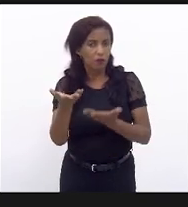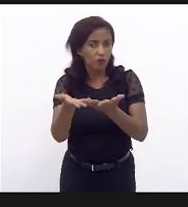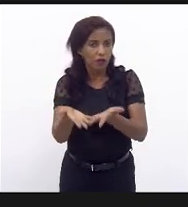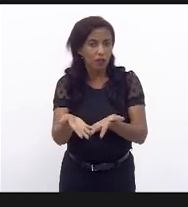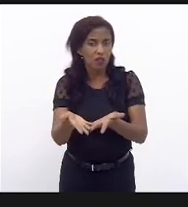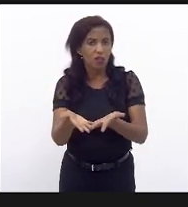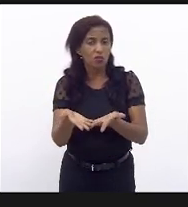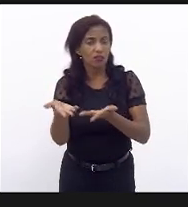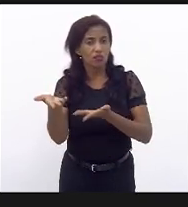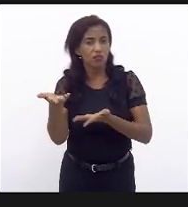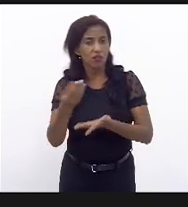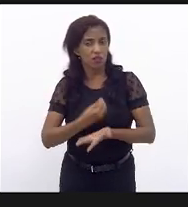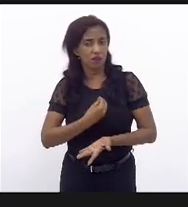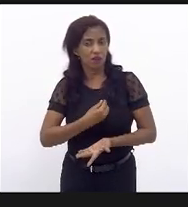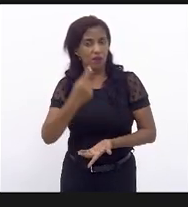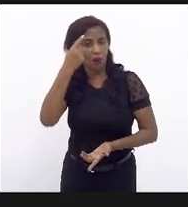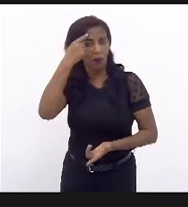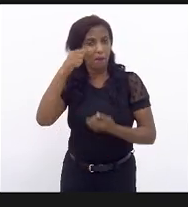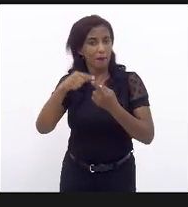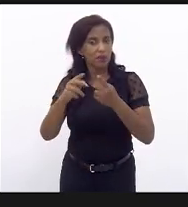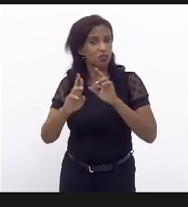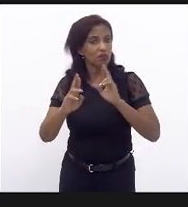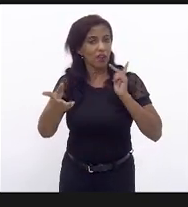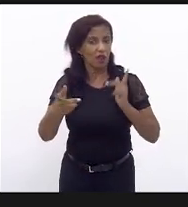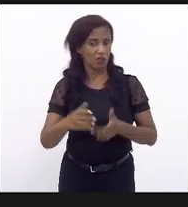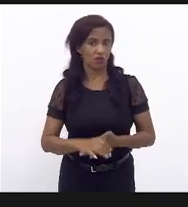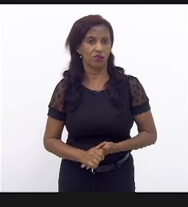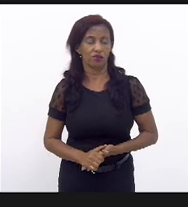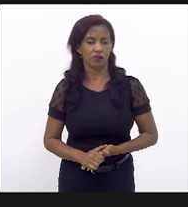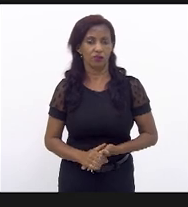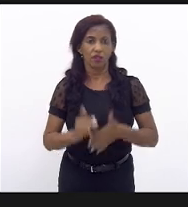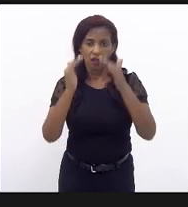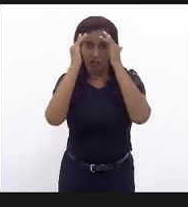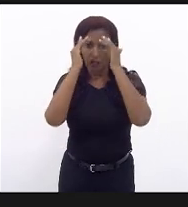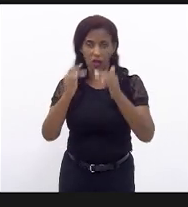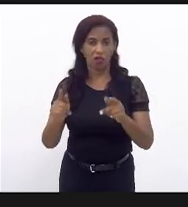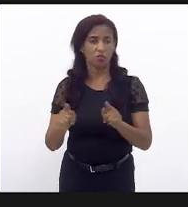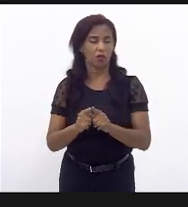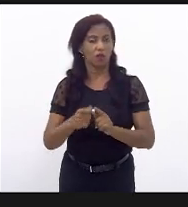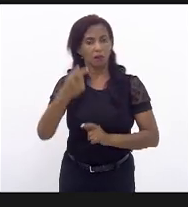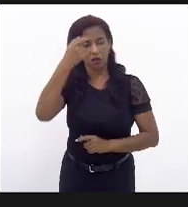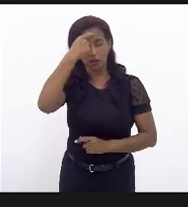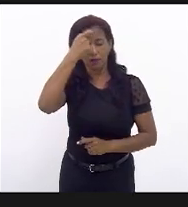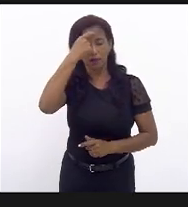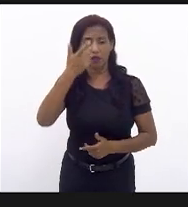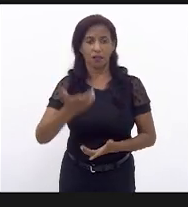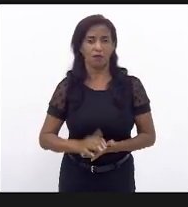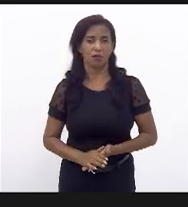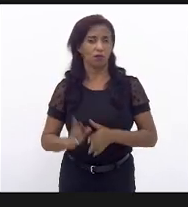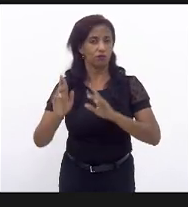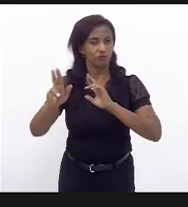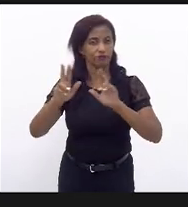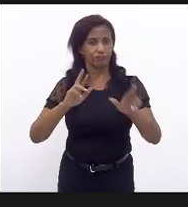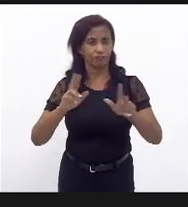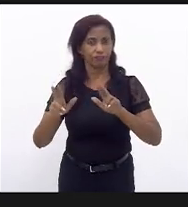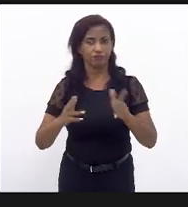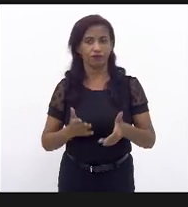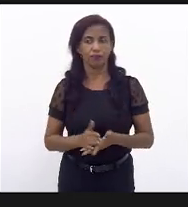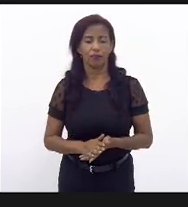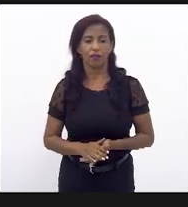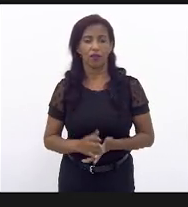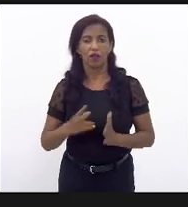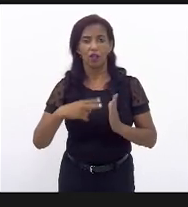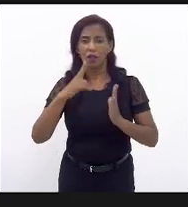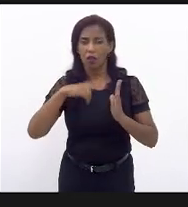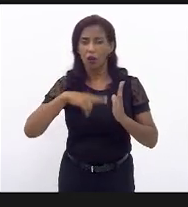essa, você conviver com quem pensa diferente de você, né? E respeitar esse pensamento diferente. Eu